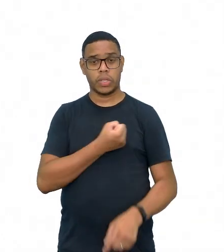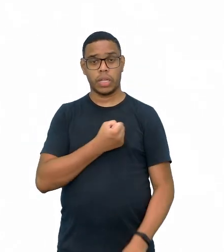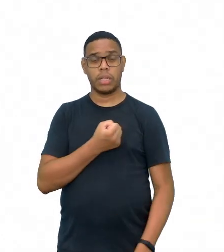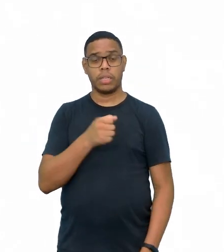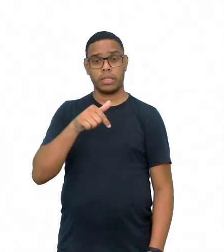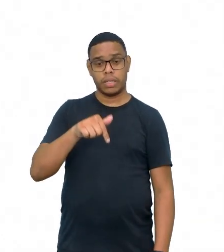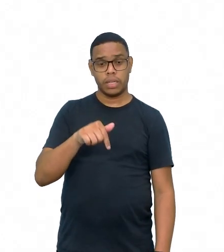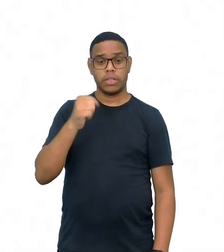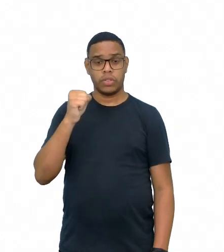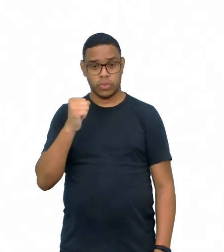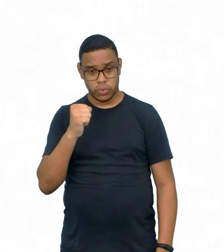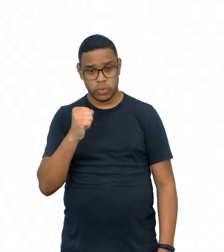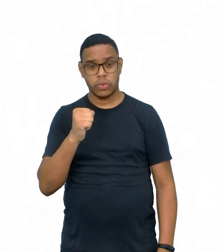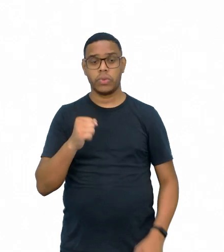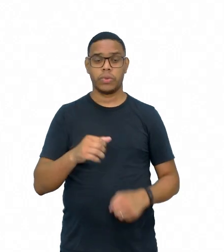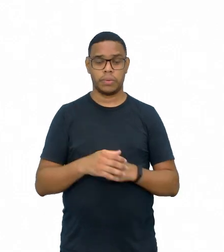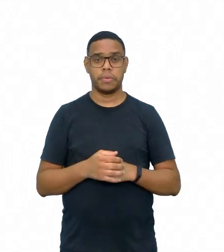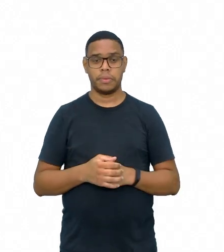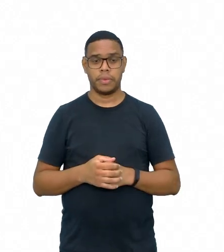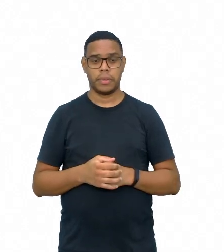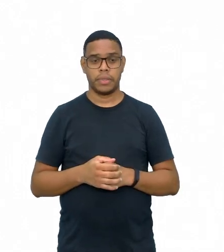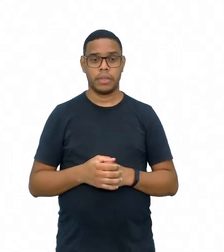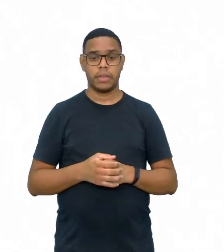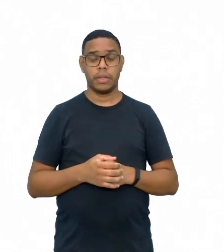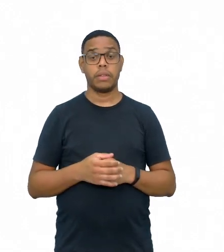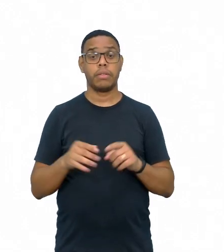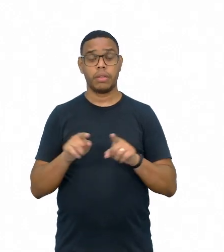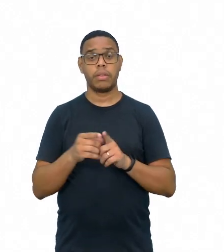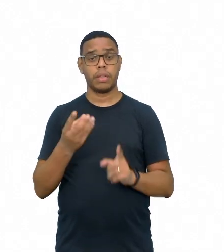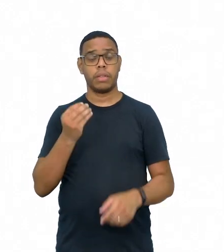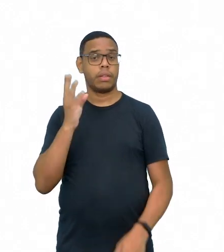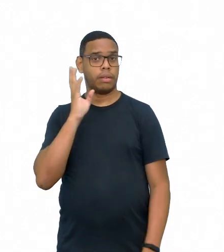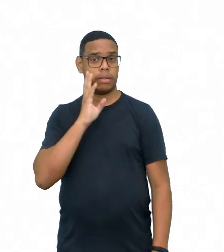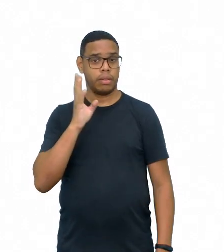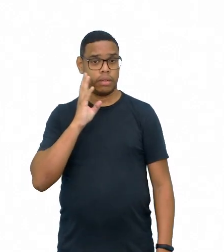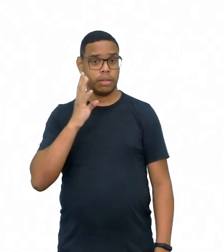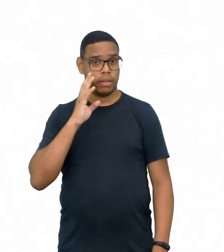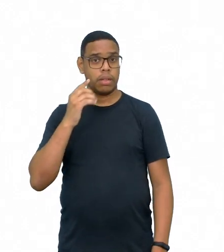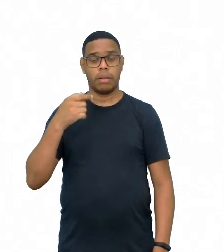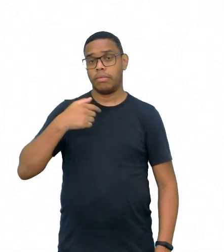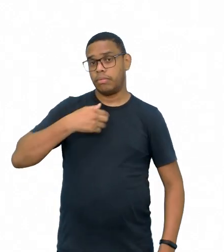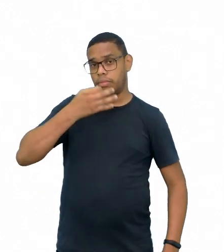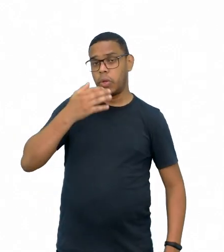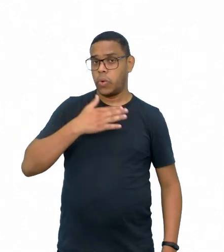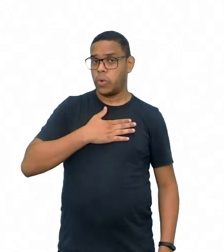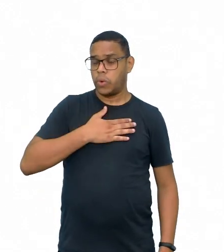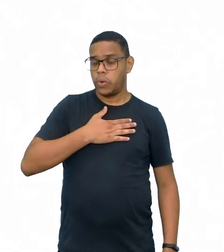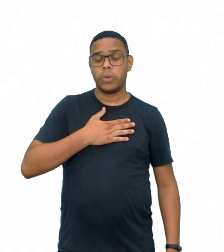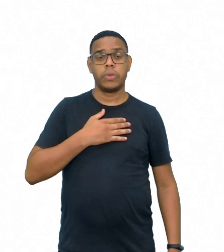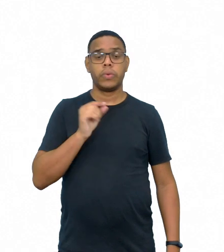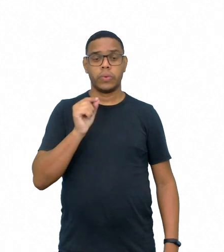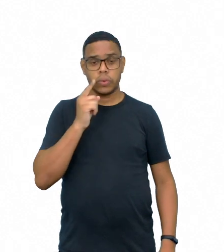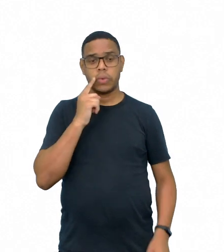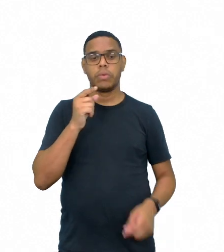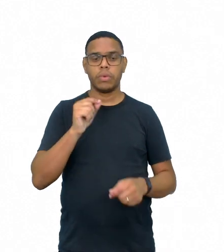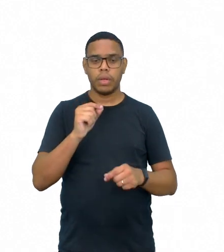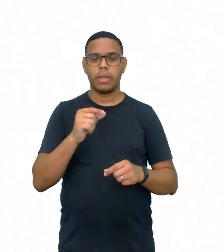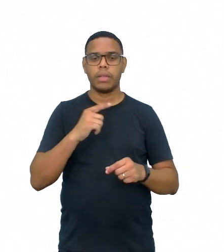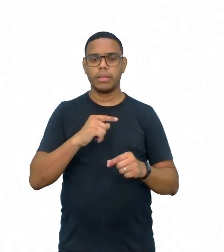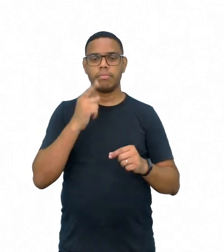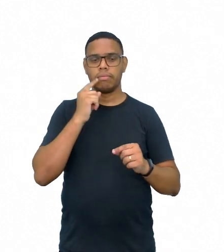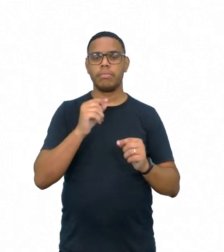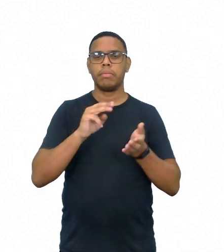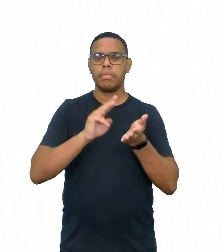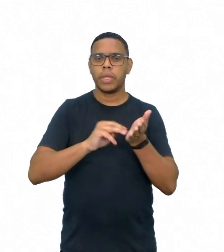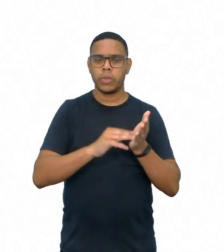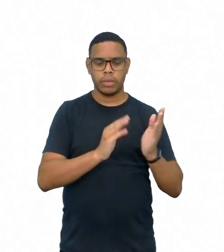e 8, que é do cosseno. Uma coisa bem bacana aqui, que eu vejo, né, é esse movimento que tem